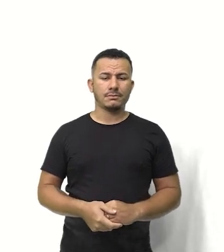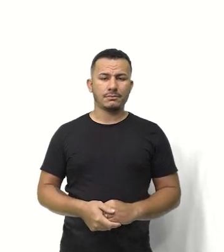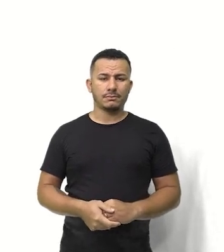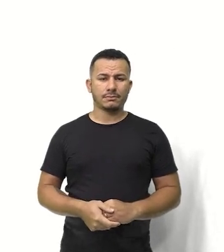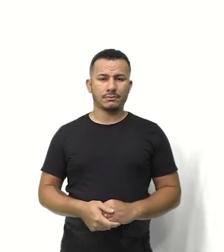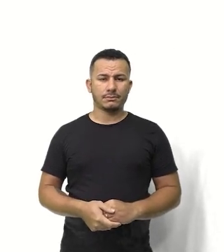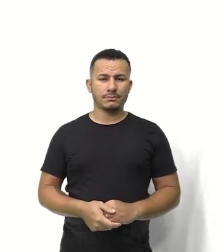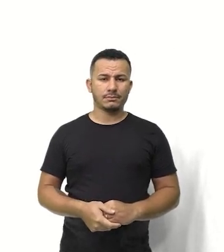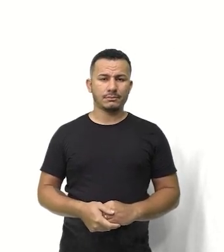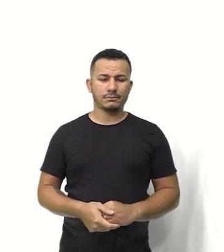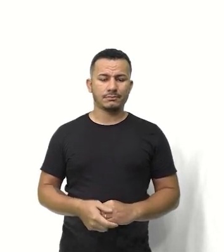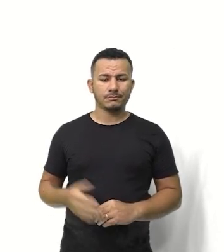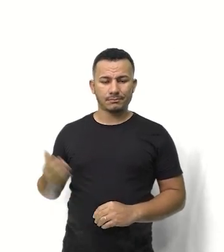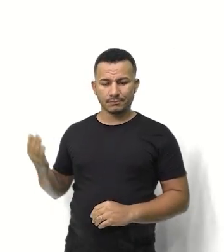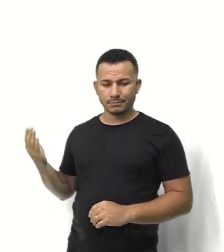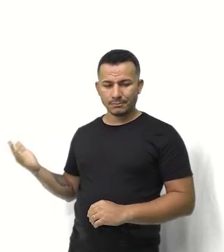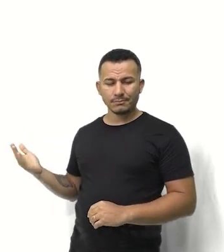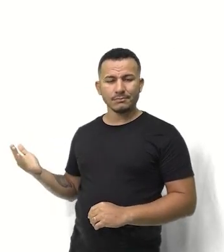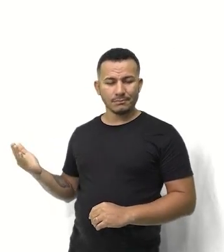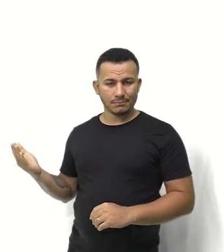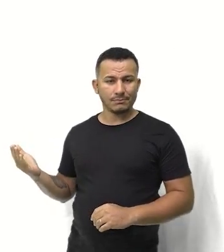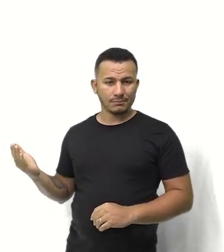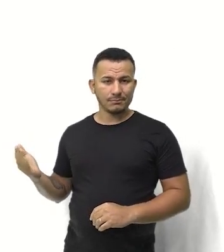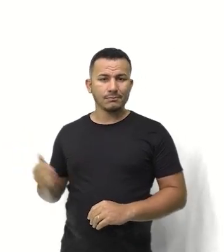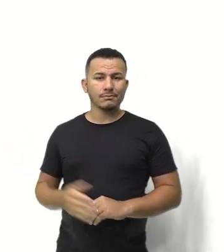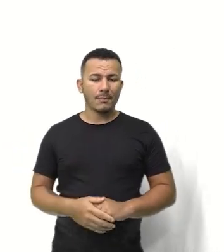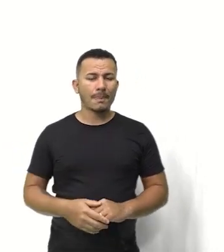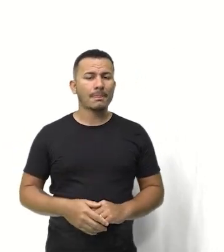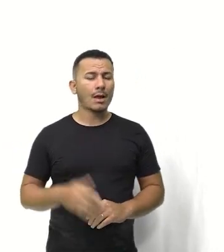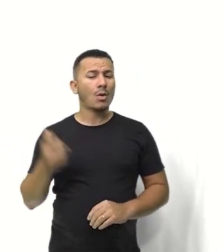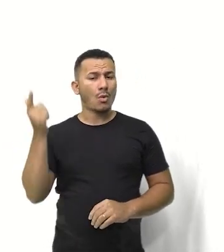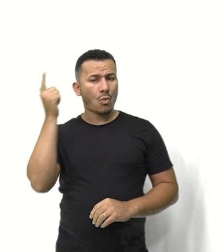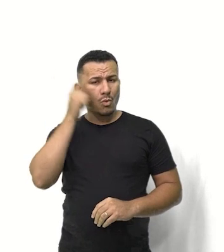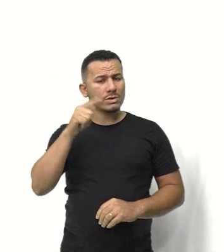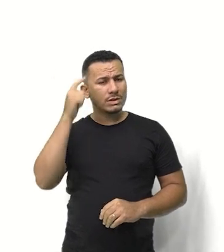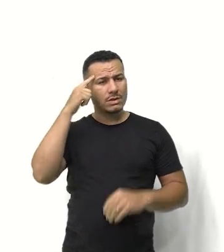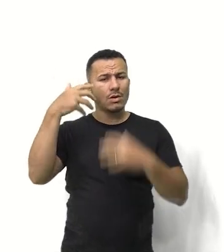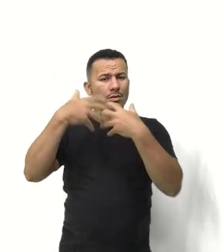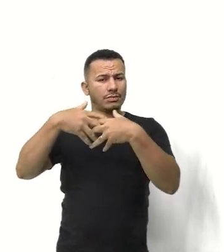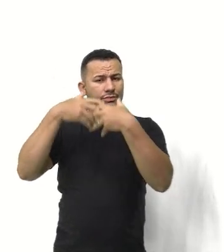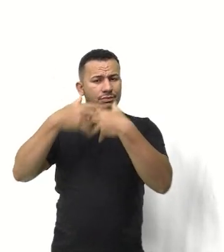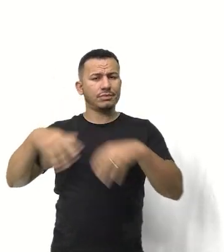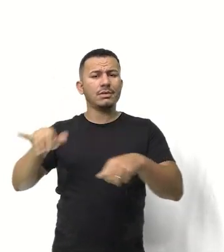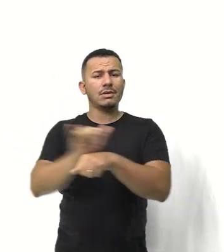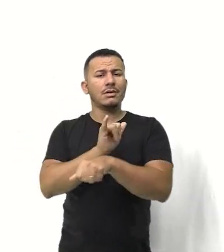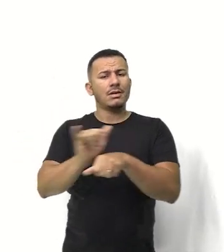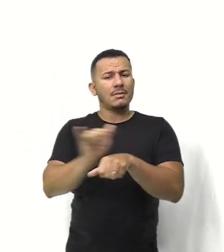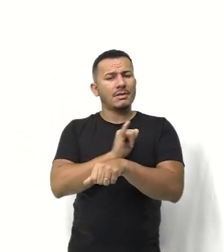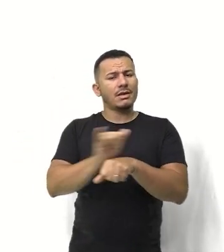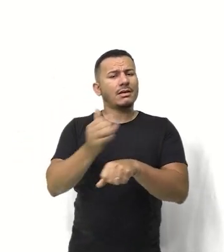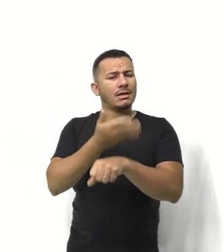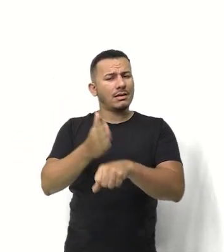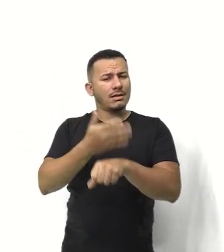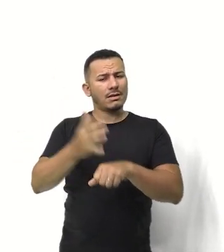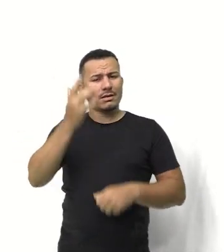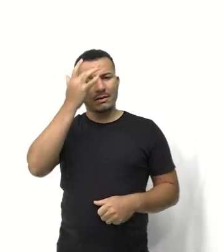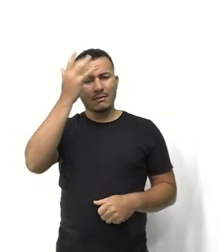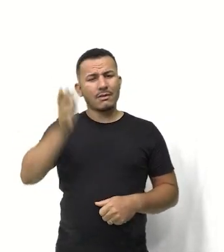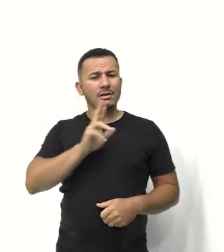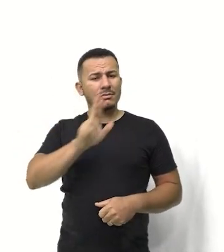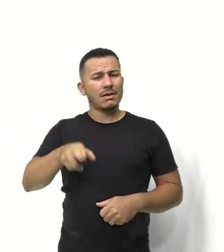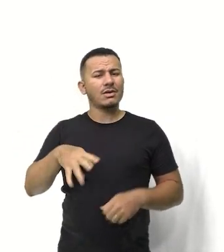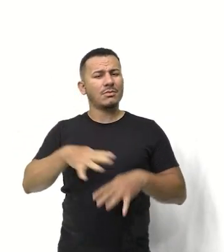2, então ele vem com menos 2. Olha que coisa linda o homem conseguiu. O homem conseguiu uma maneira